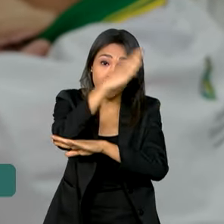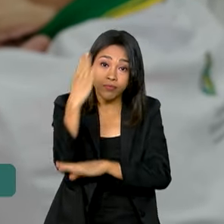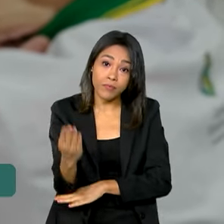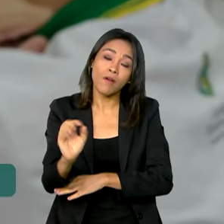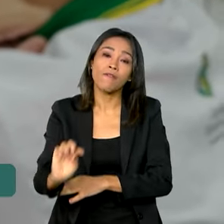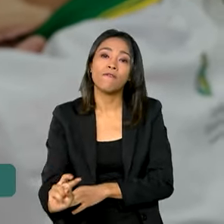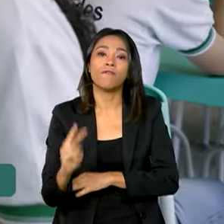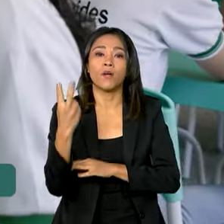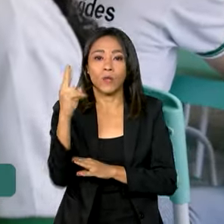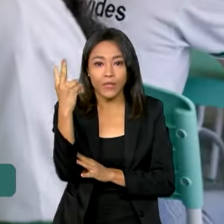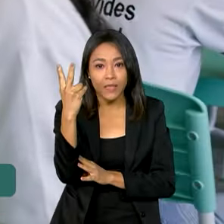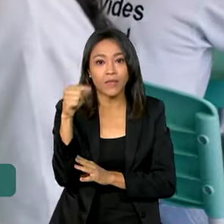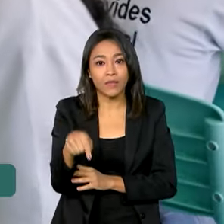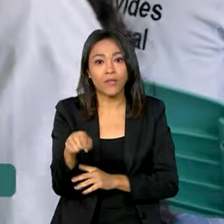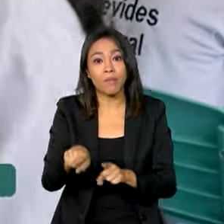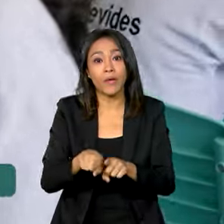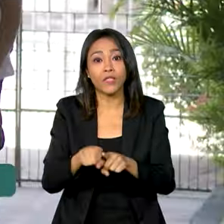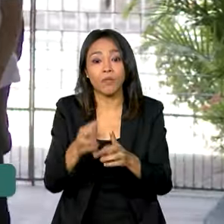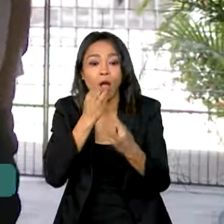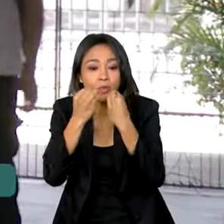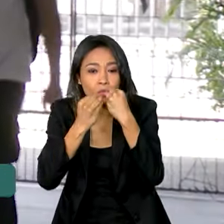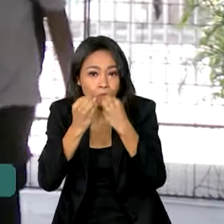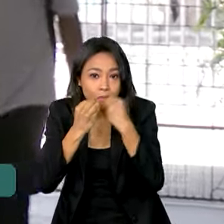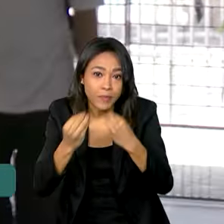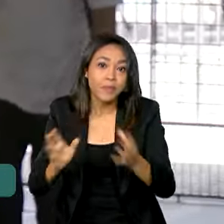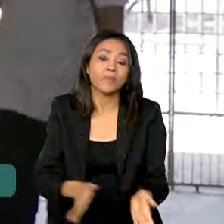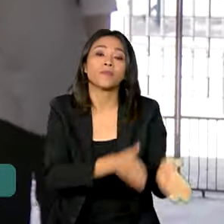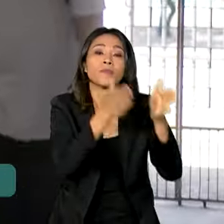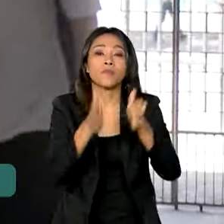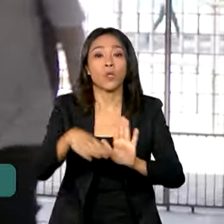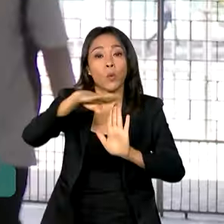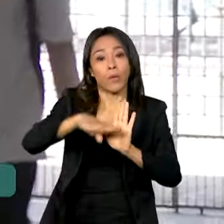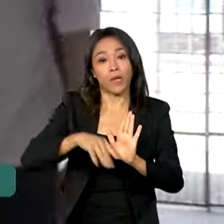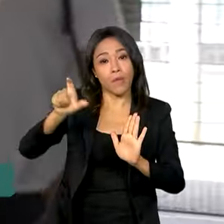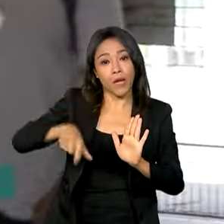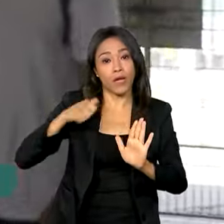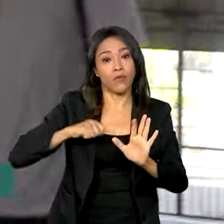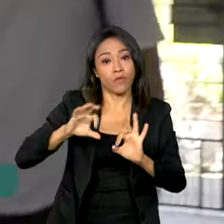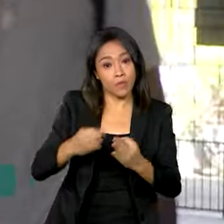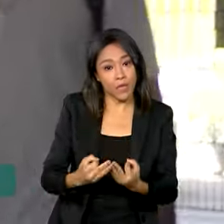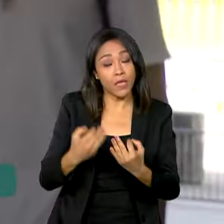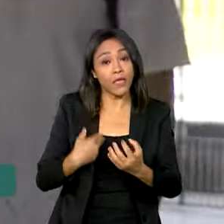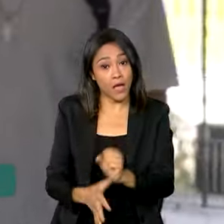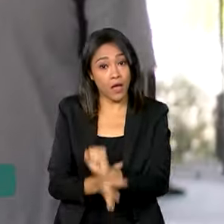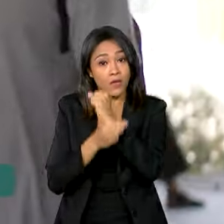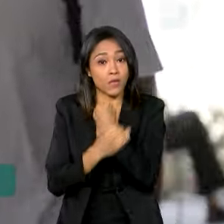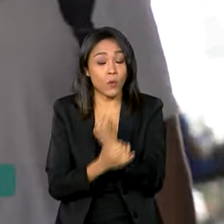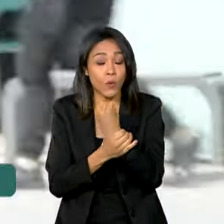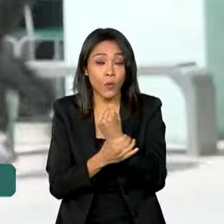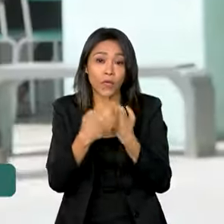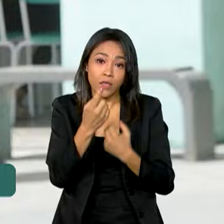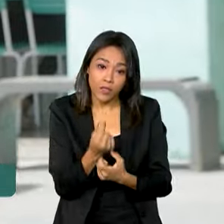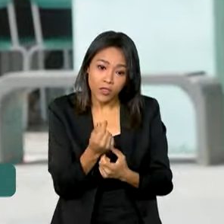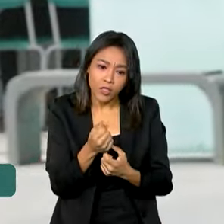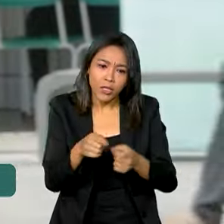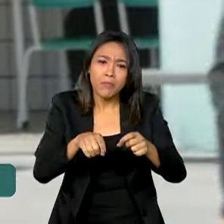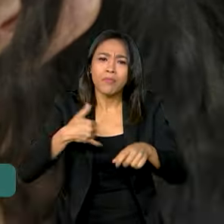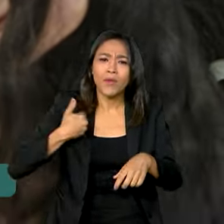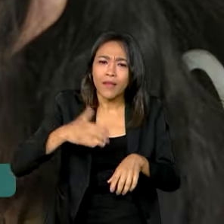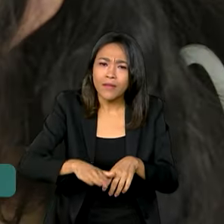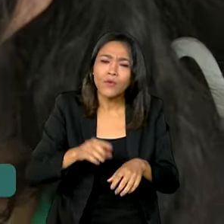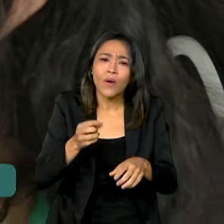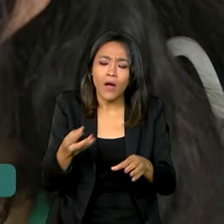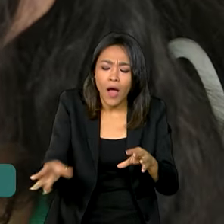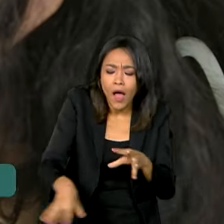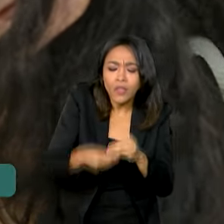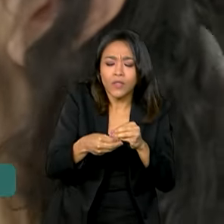do Programa Nacional de Alimentação Escolar, além do programa Bolsa Família, que garante benefício primeira infância com adicional de